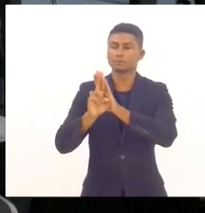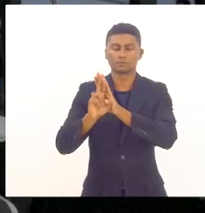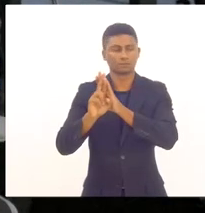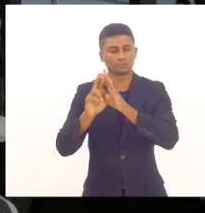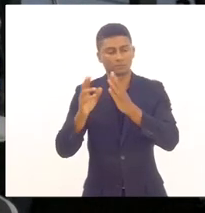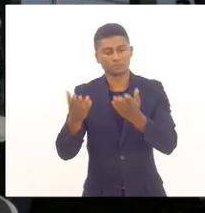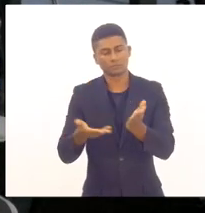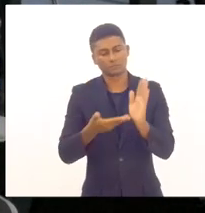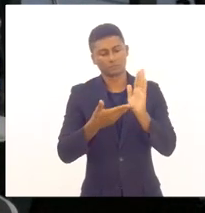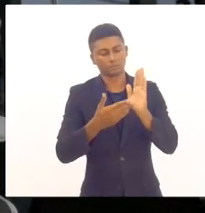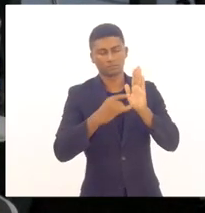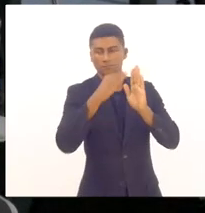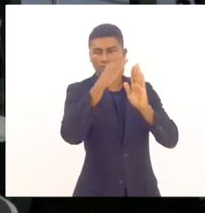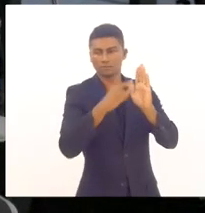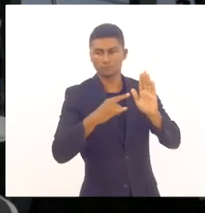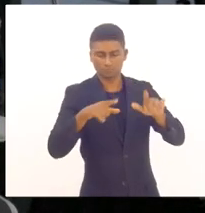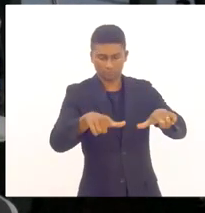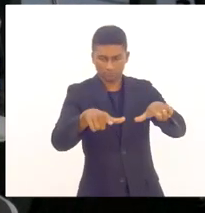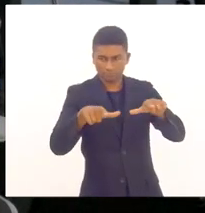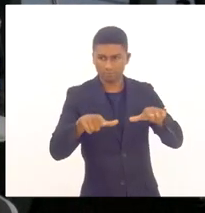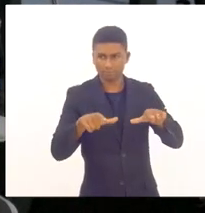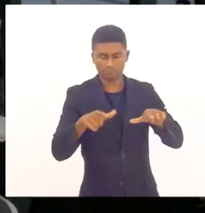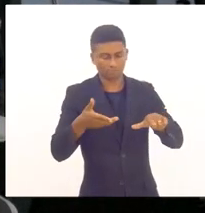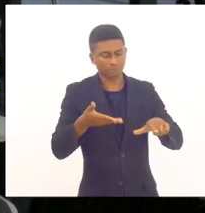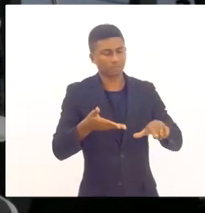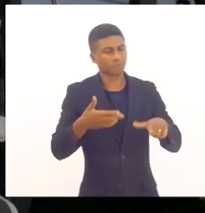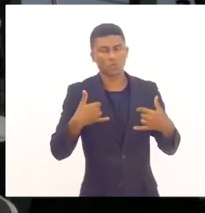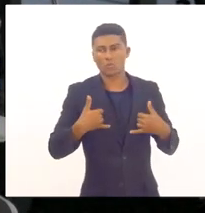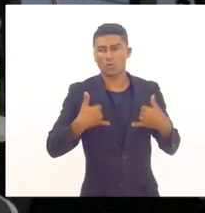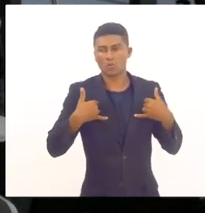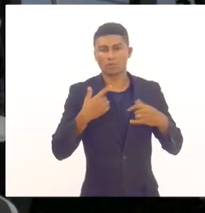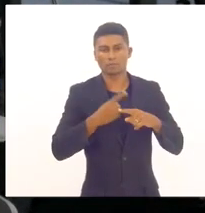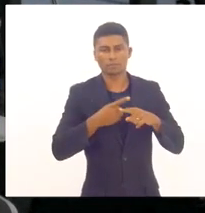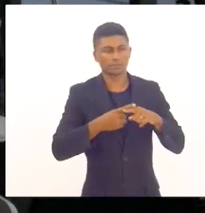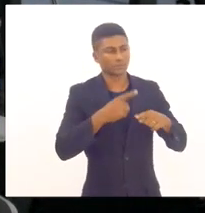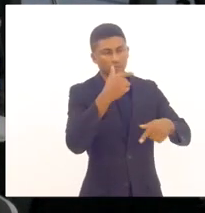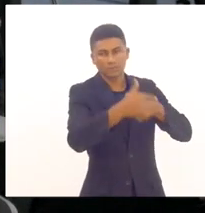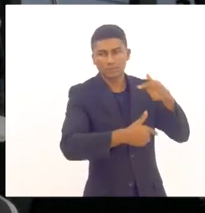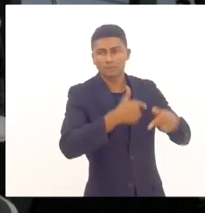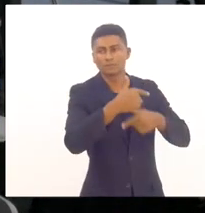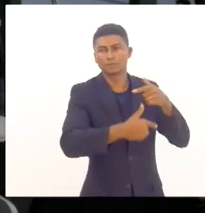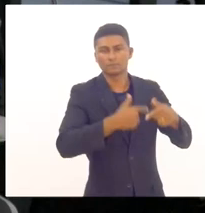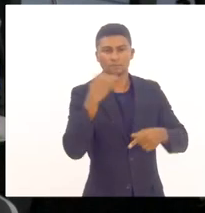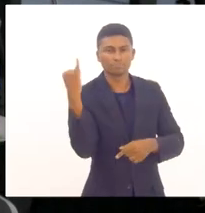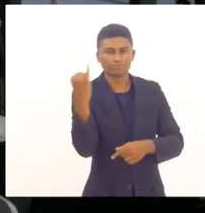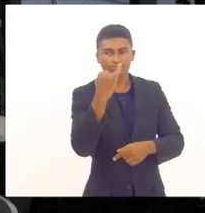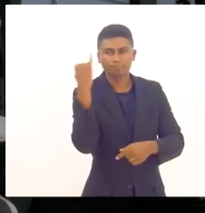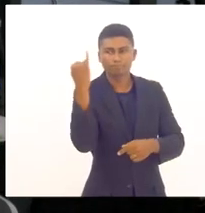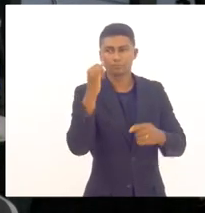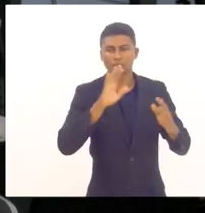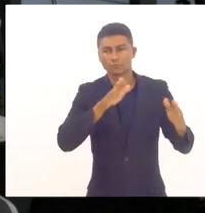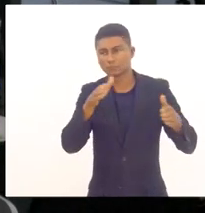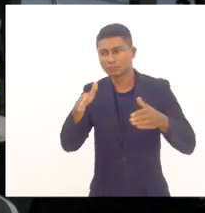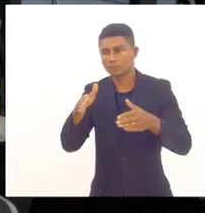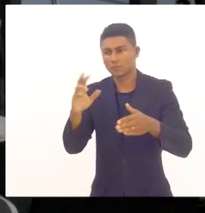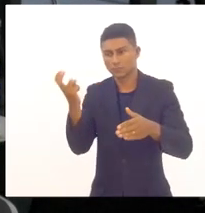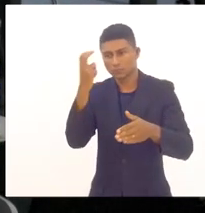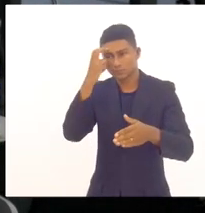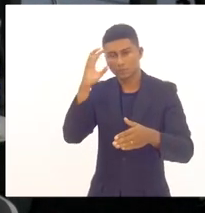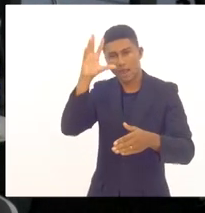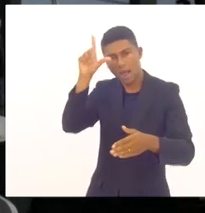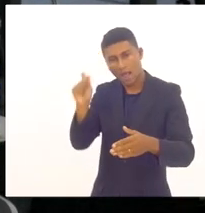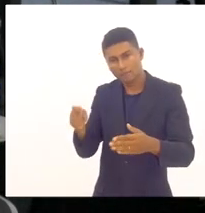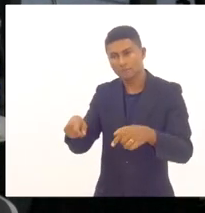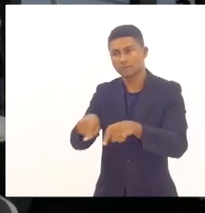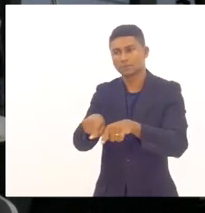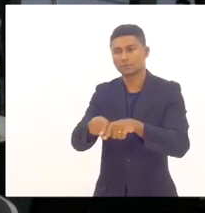presente certificado de honra ao mérito por relevantes serviços prestados em prol da cultura afro-brasileira,